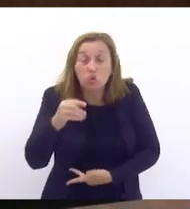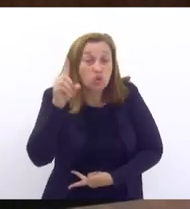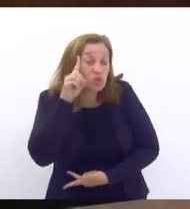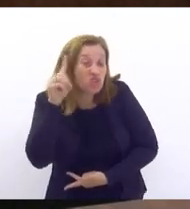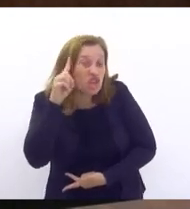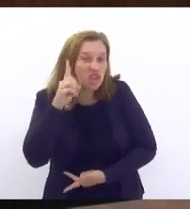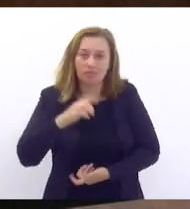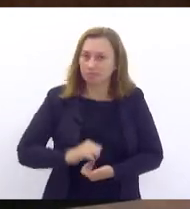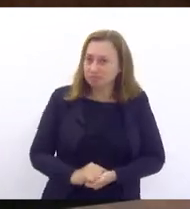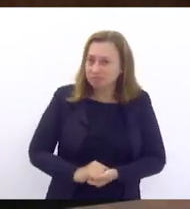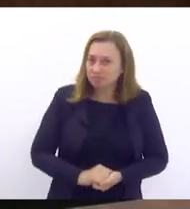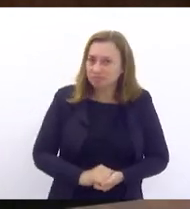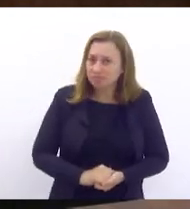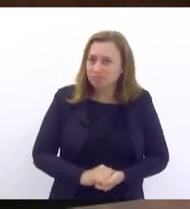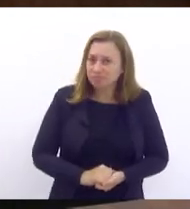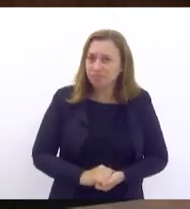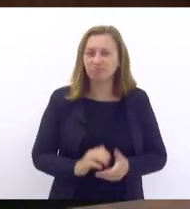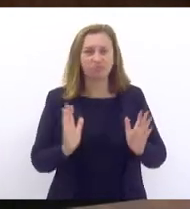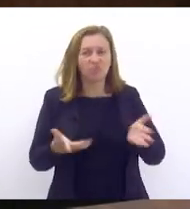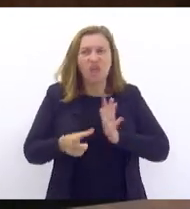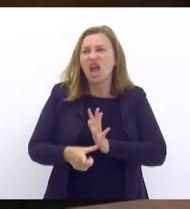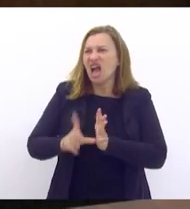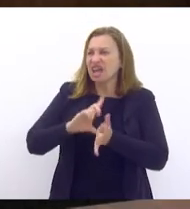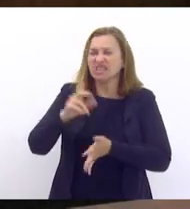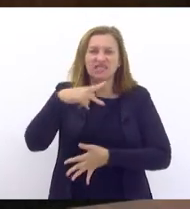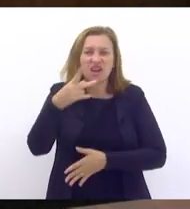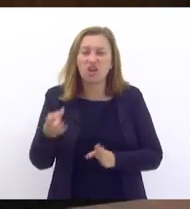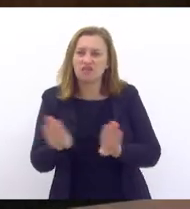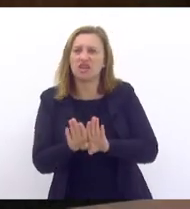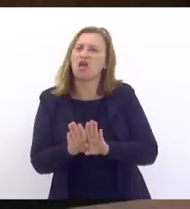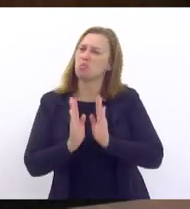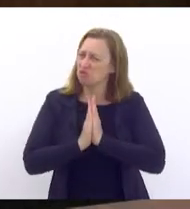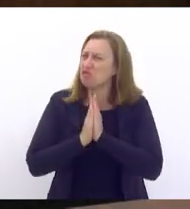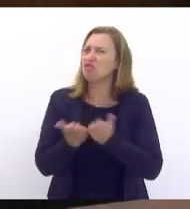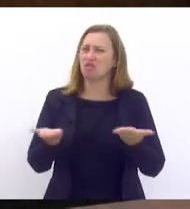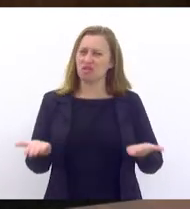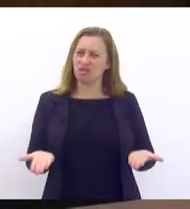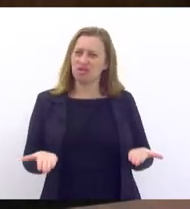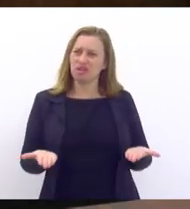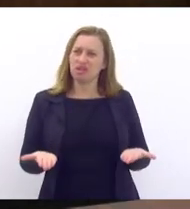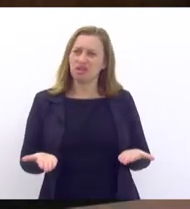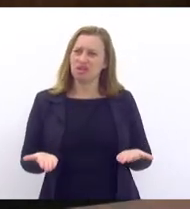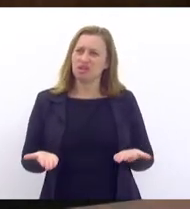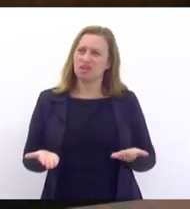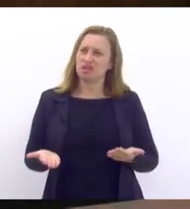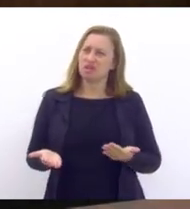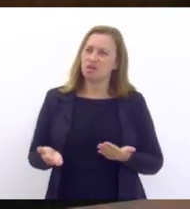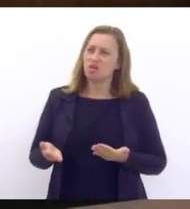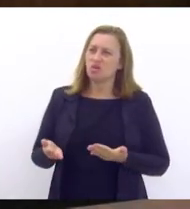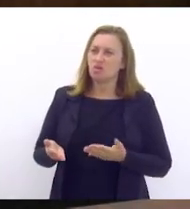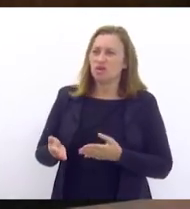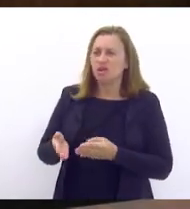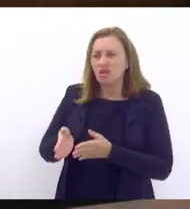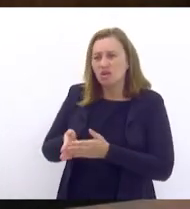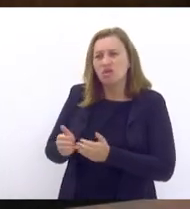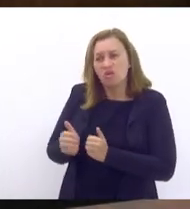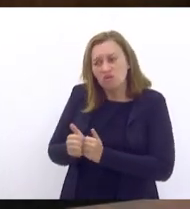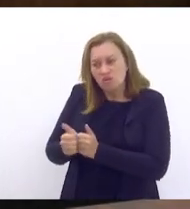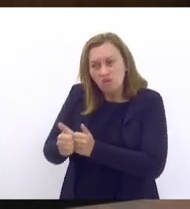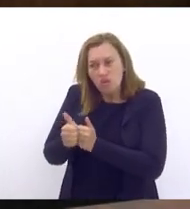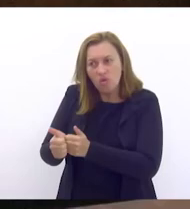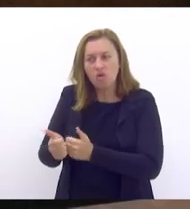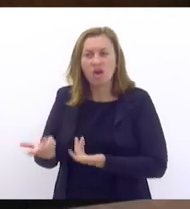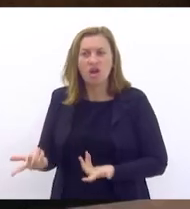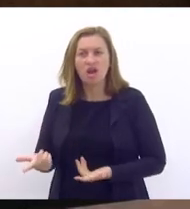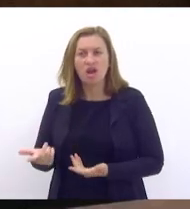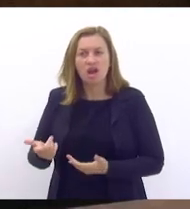dias. Agora, antes de falar em fechar, por favor, auxiliem como força do Estado a